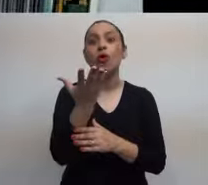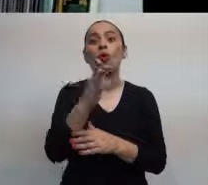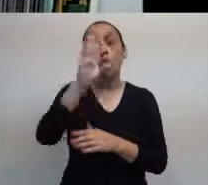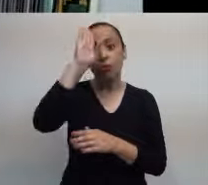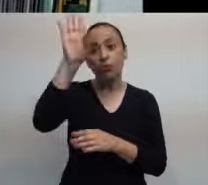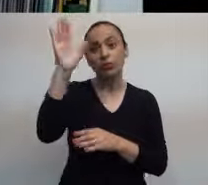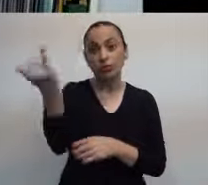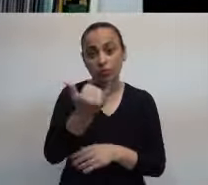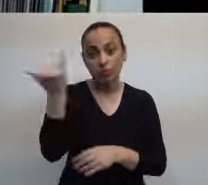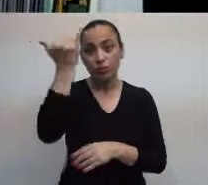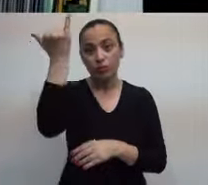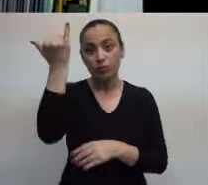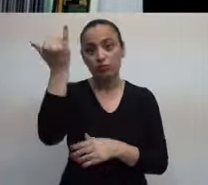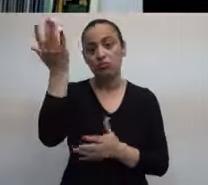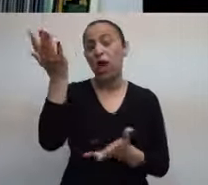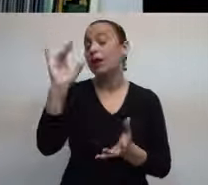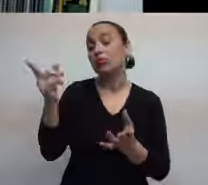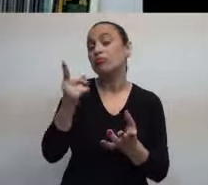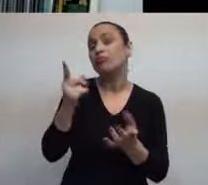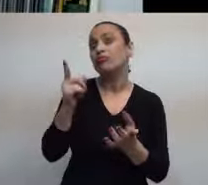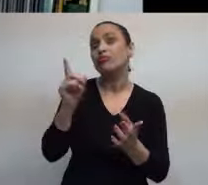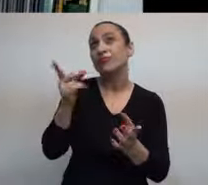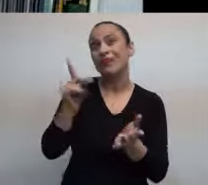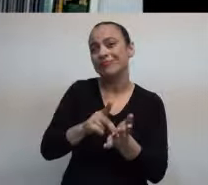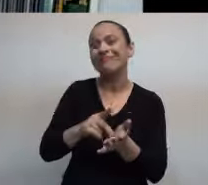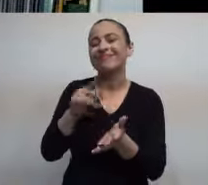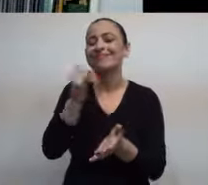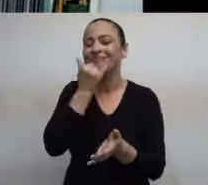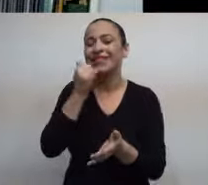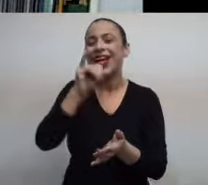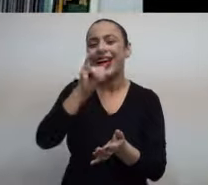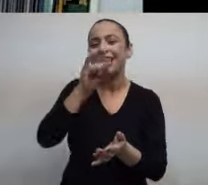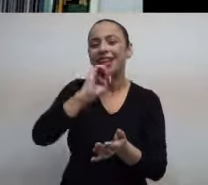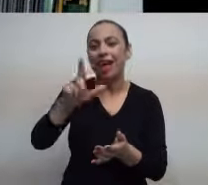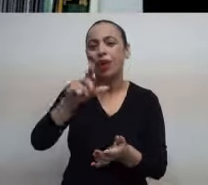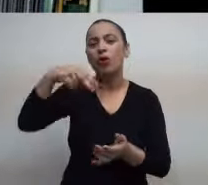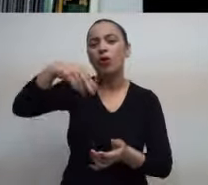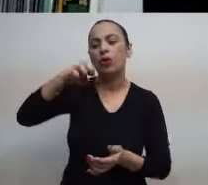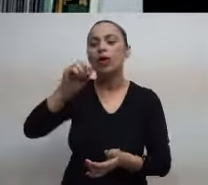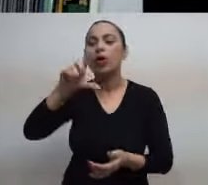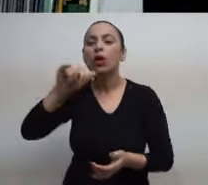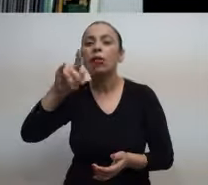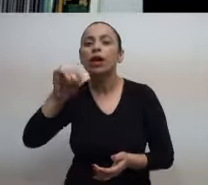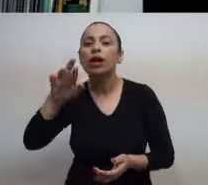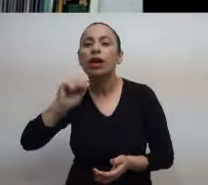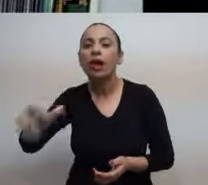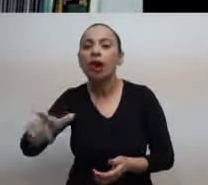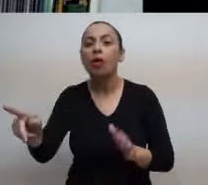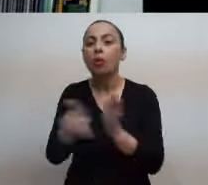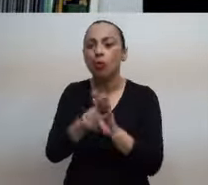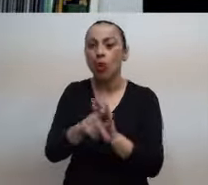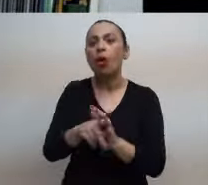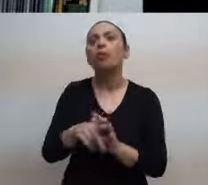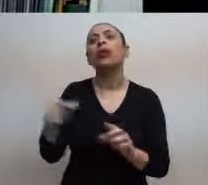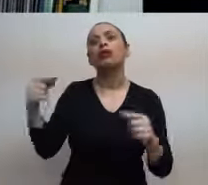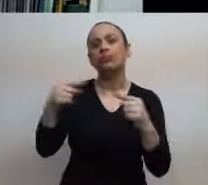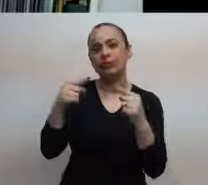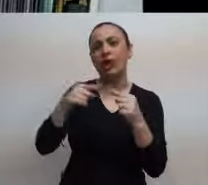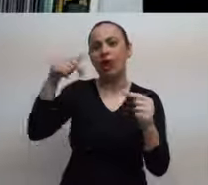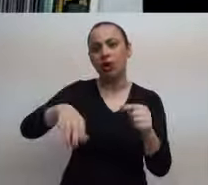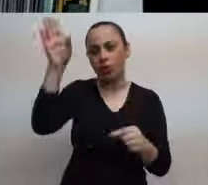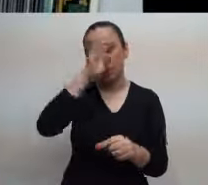O ideal neoliberal que atingiu e atinge a produção historiográfica no